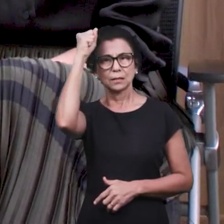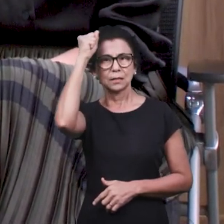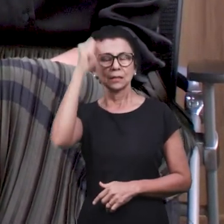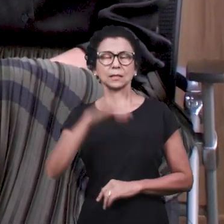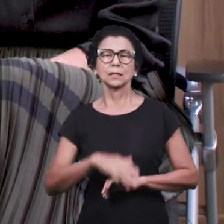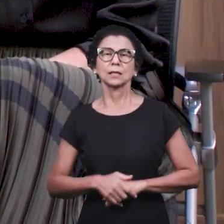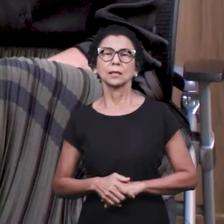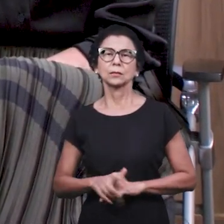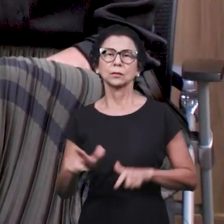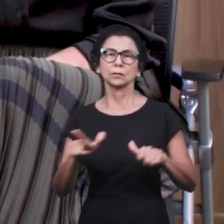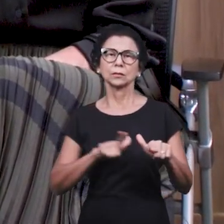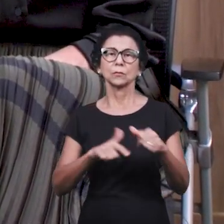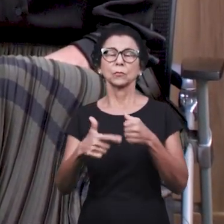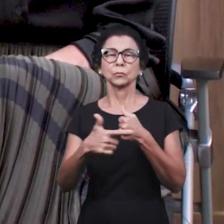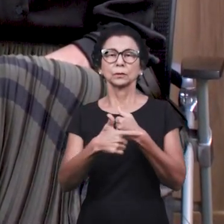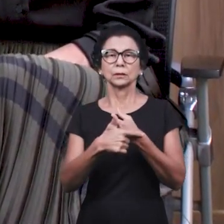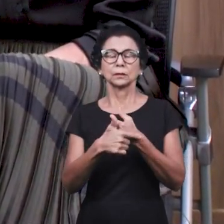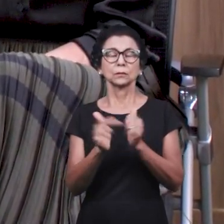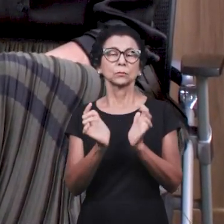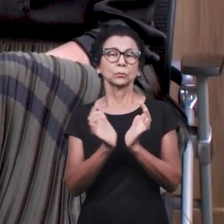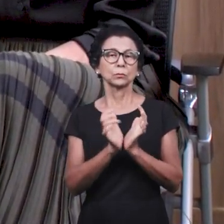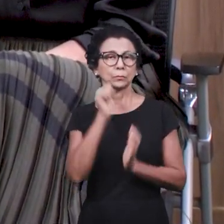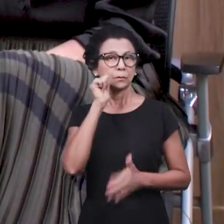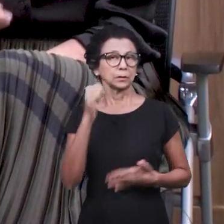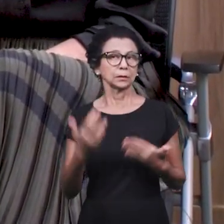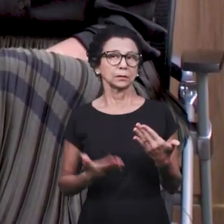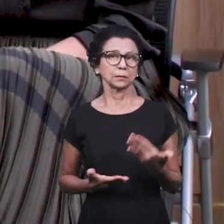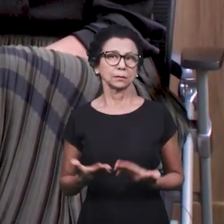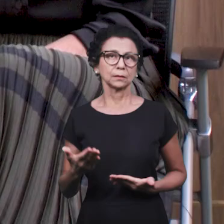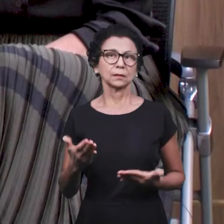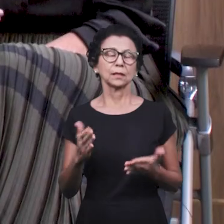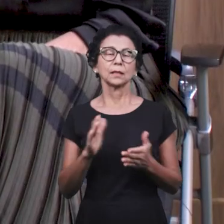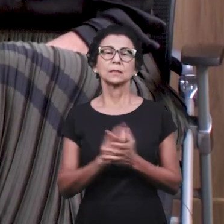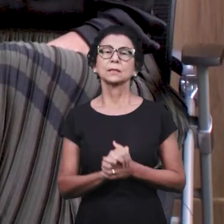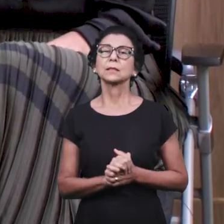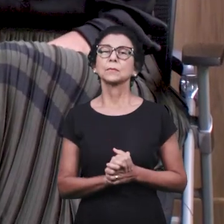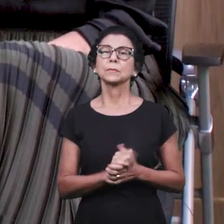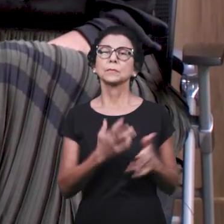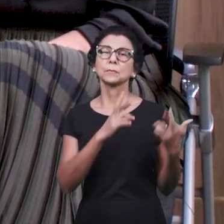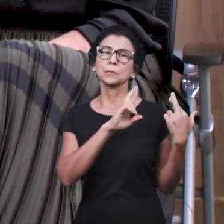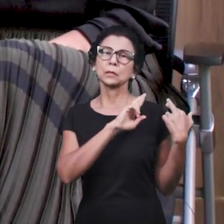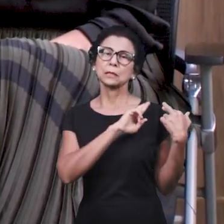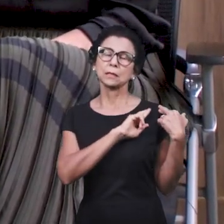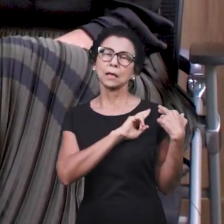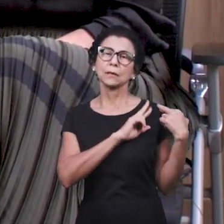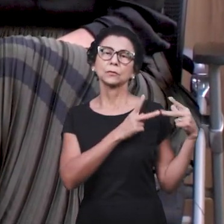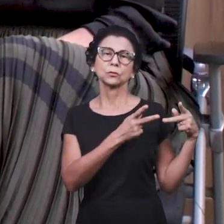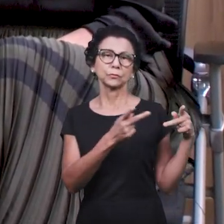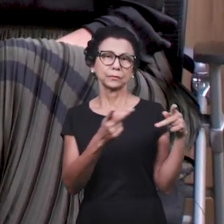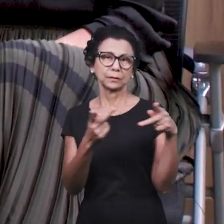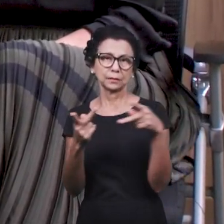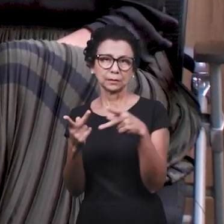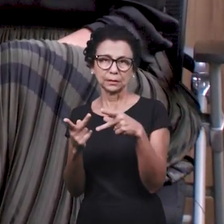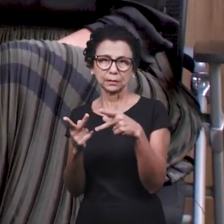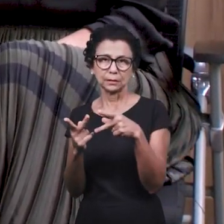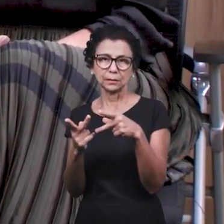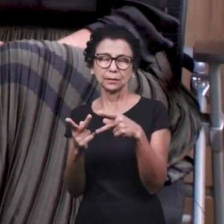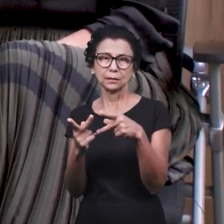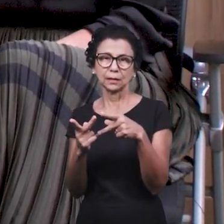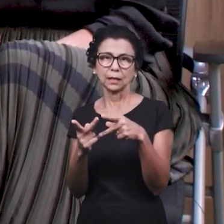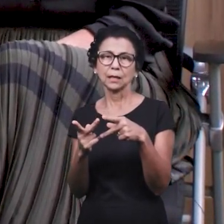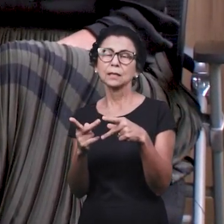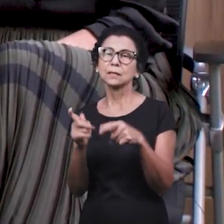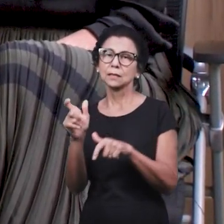de senhoras e também de visitas, de senhoras de visitas, a Casa